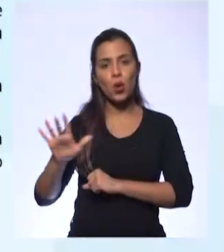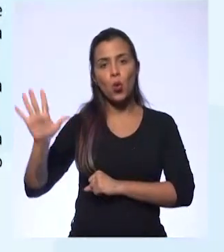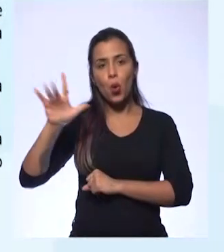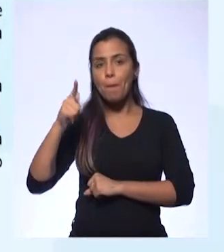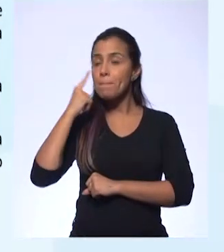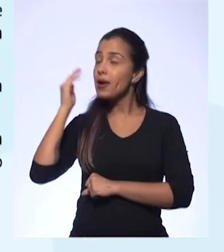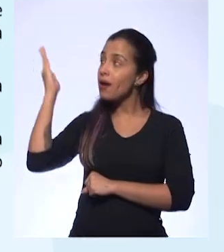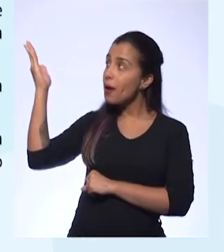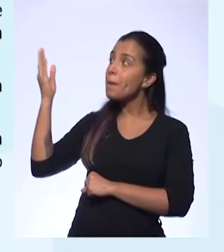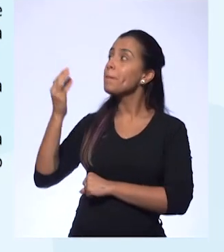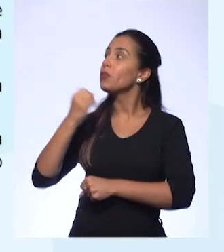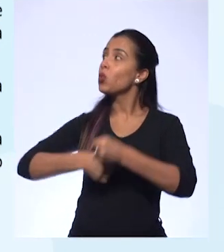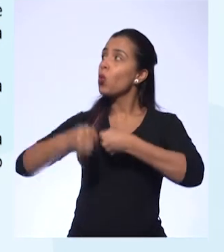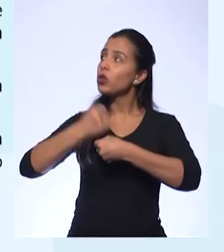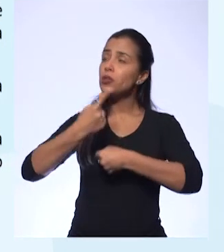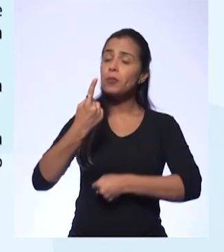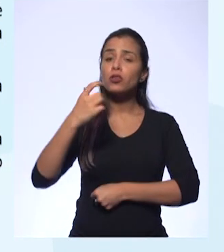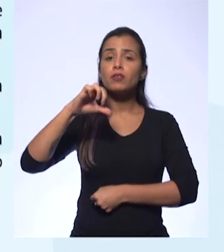de